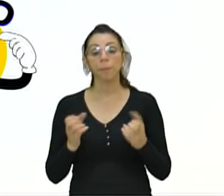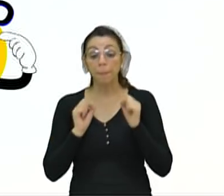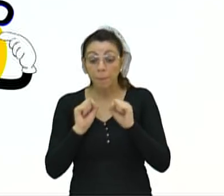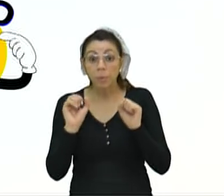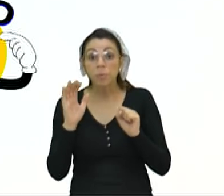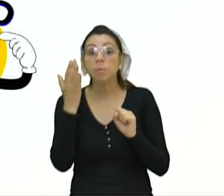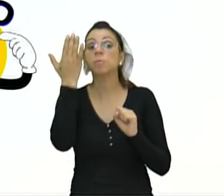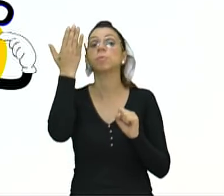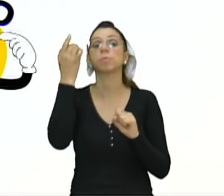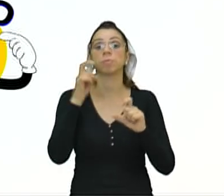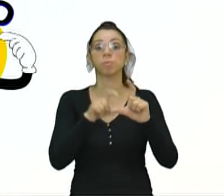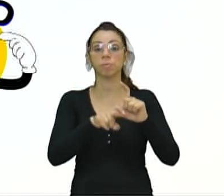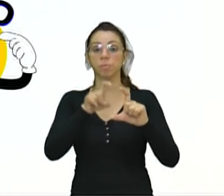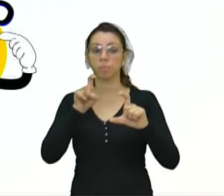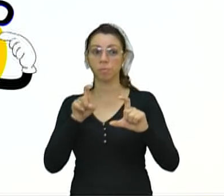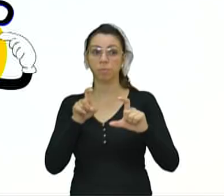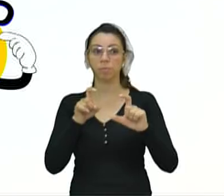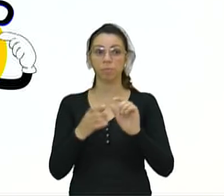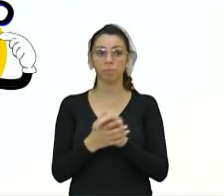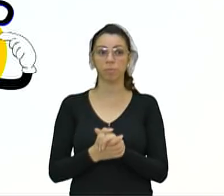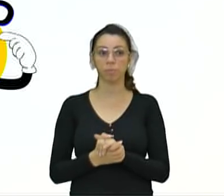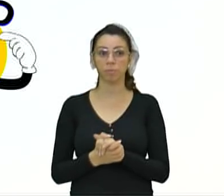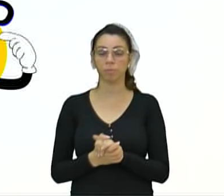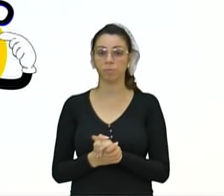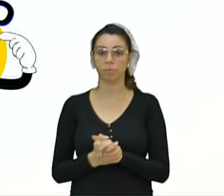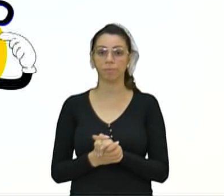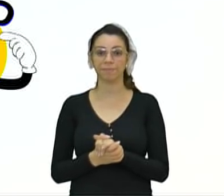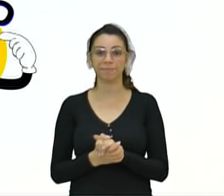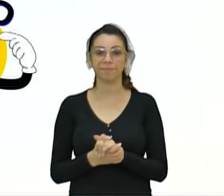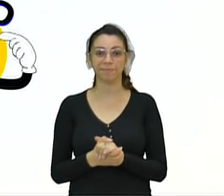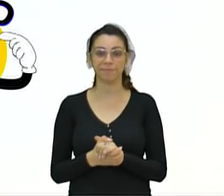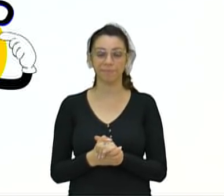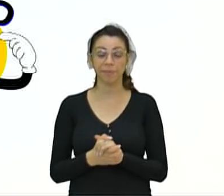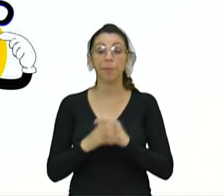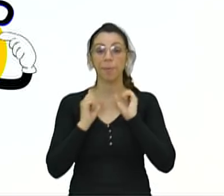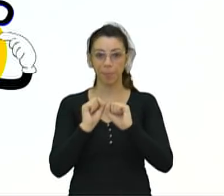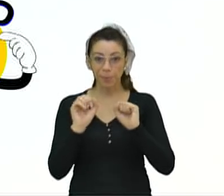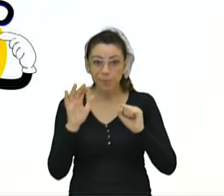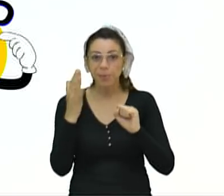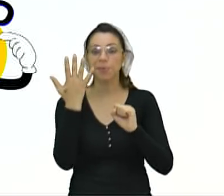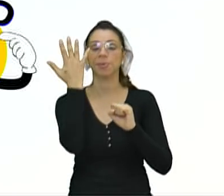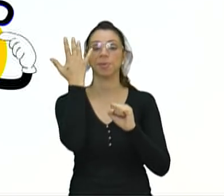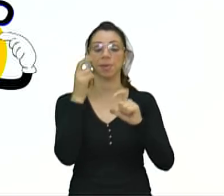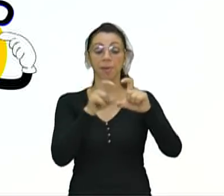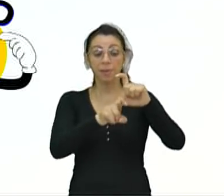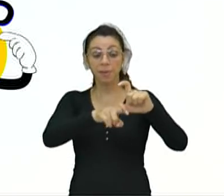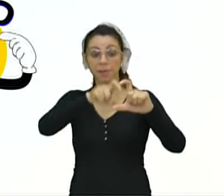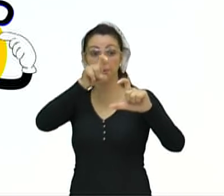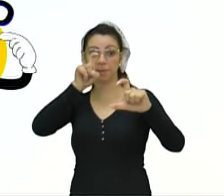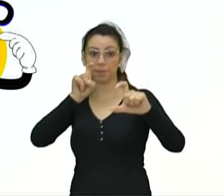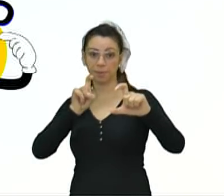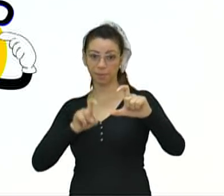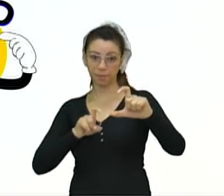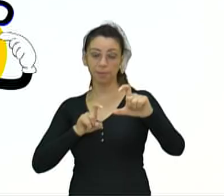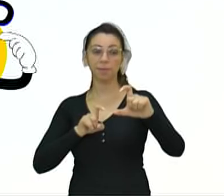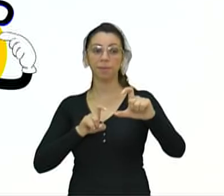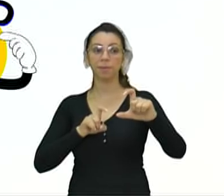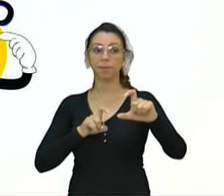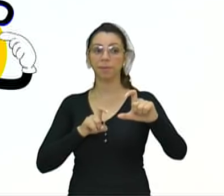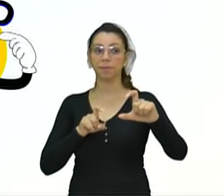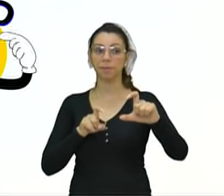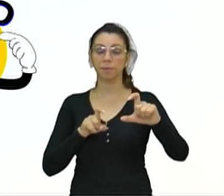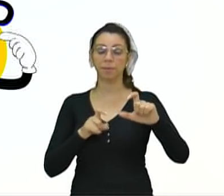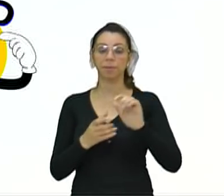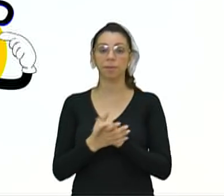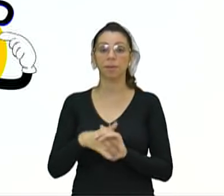eventos independentes, se forem volta aí. A probabilidade de eventos independentes que nós estamos falando.